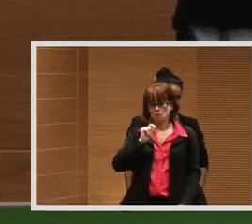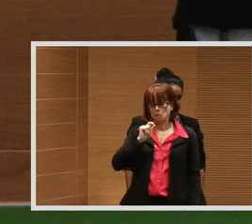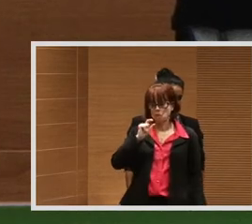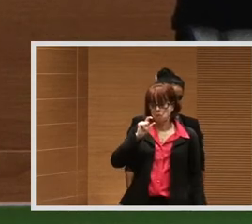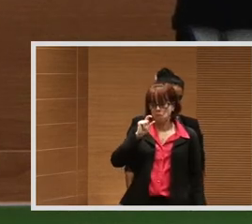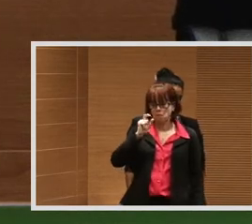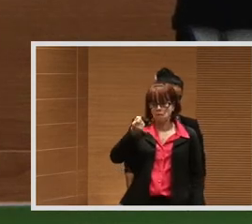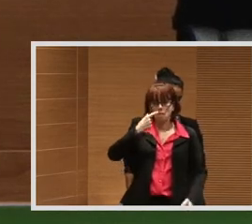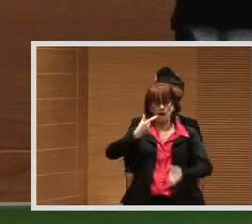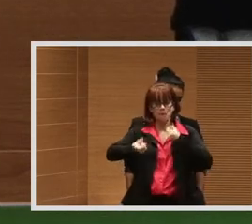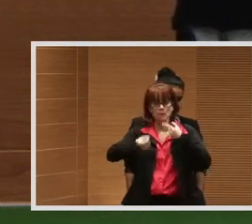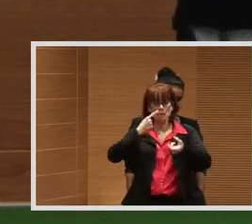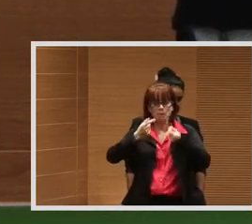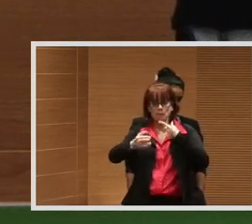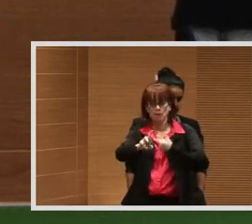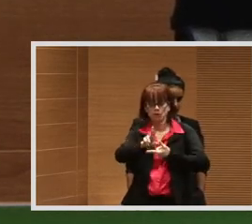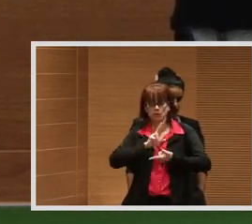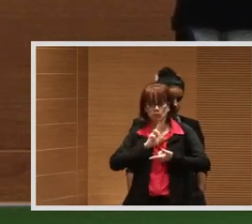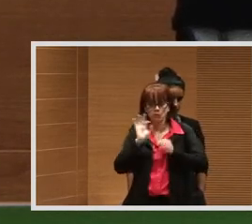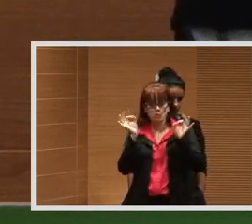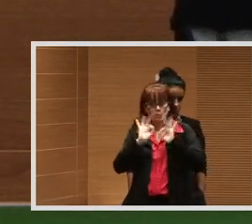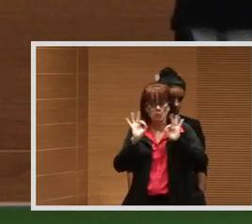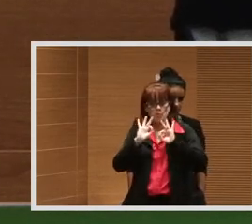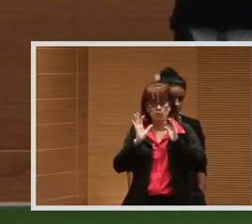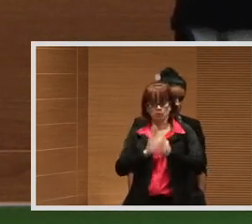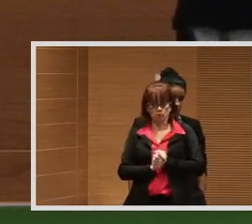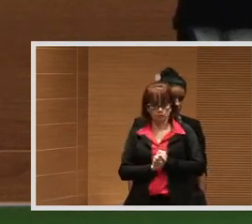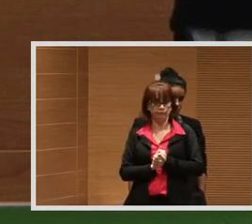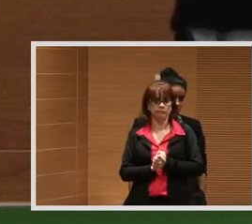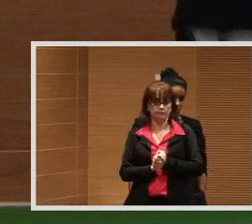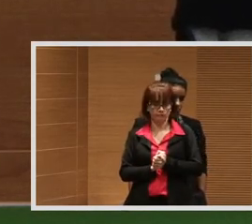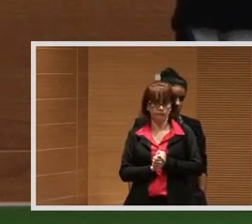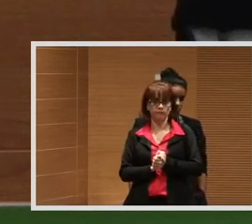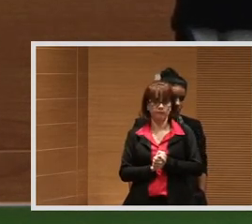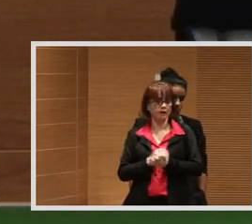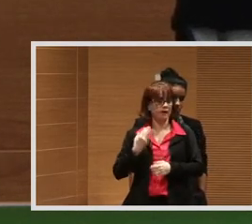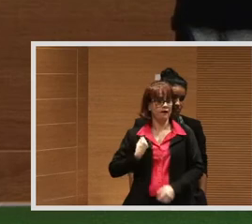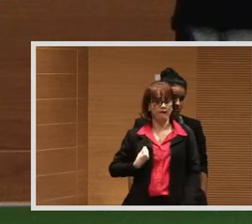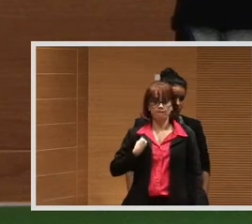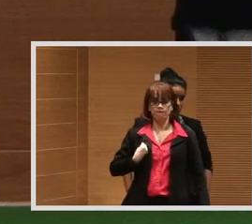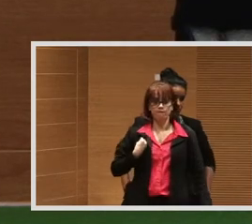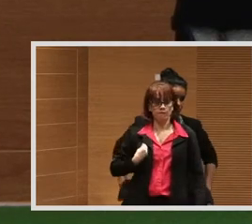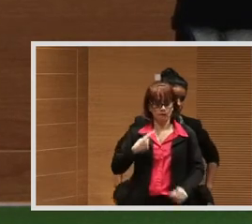crescentes, sem resultado, por mais de metade do seu tempo de vida.